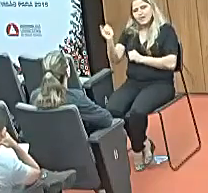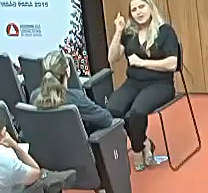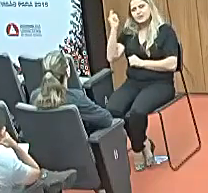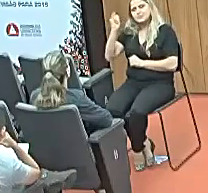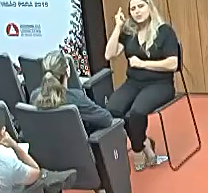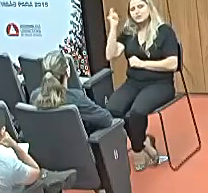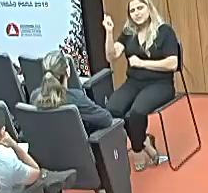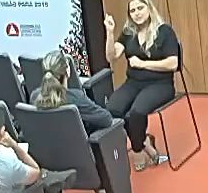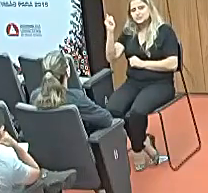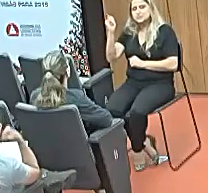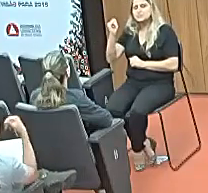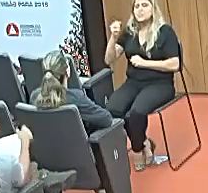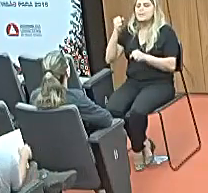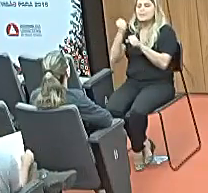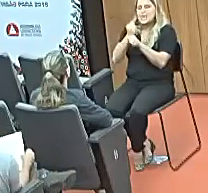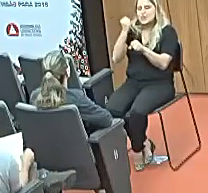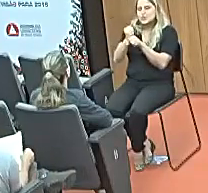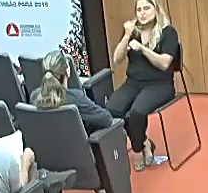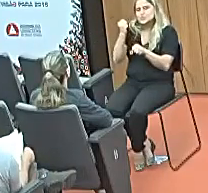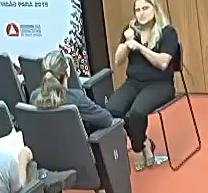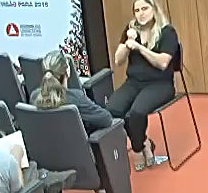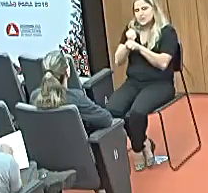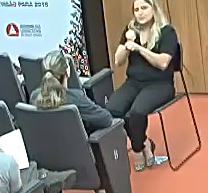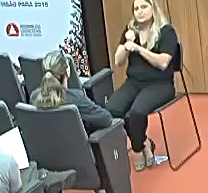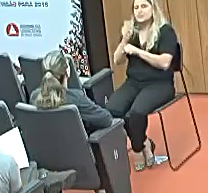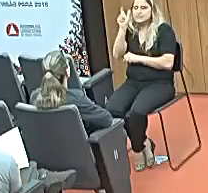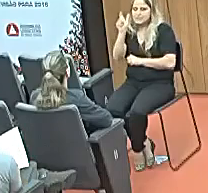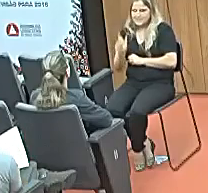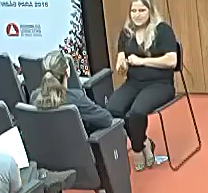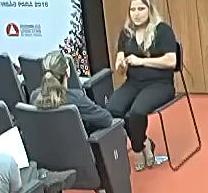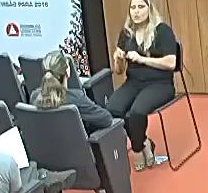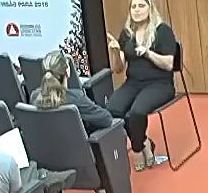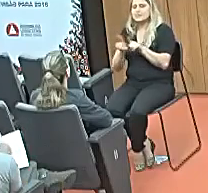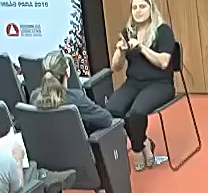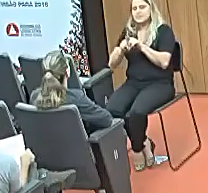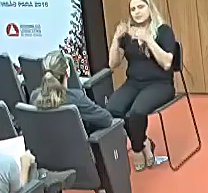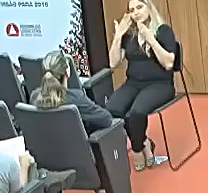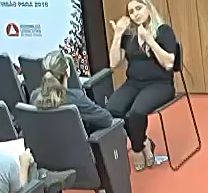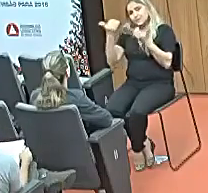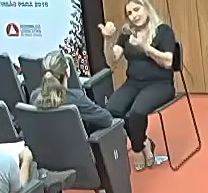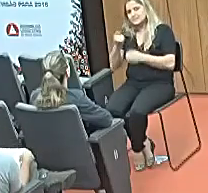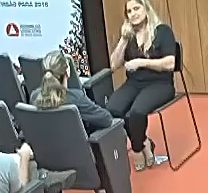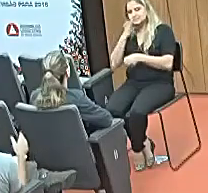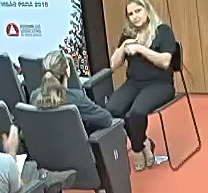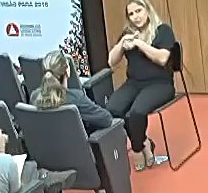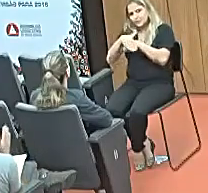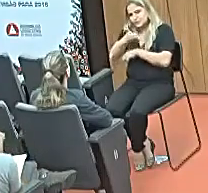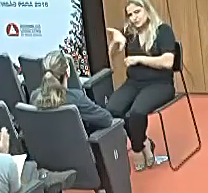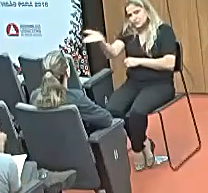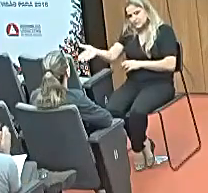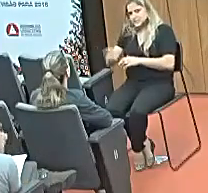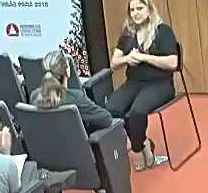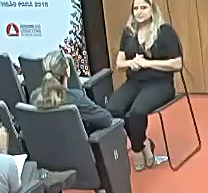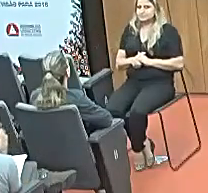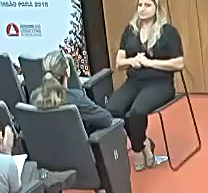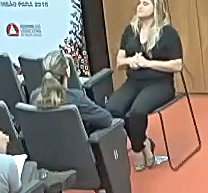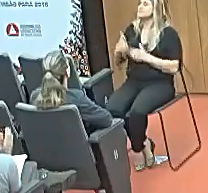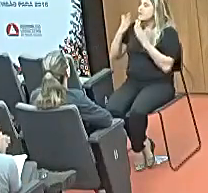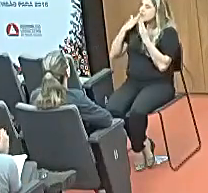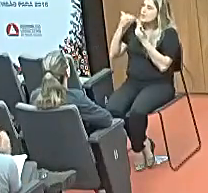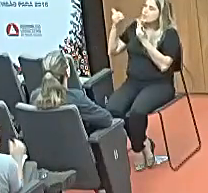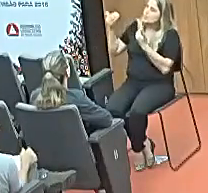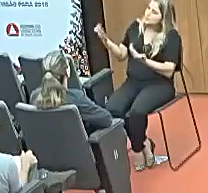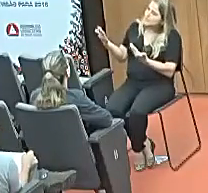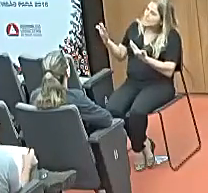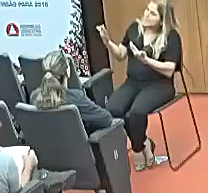legislativo mas na construção do cidadão obrigado pela oportunidade boa tarde a todos boa noite a todos muito obrigado vanderson ainda